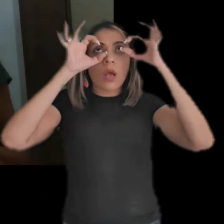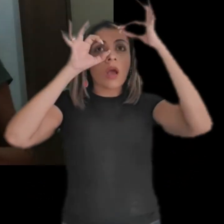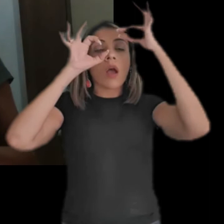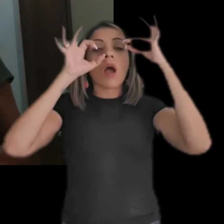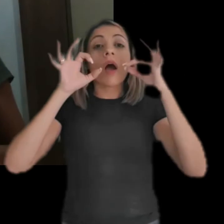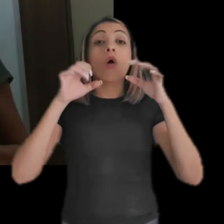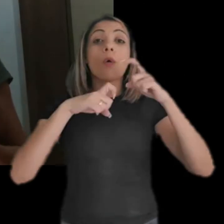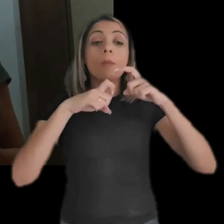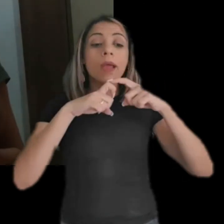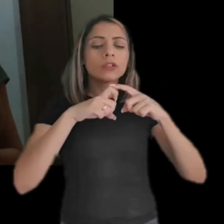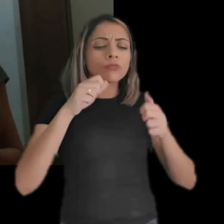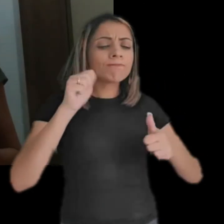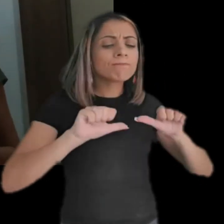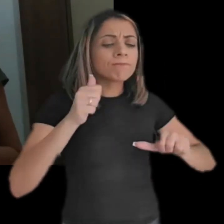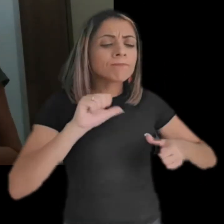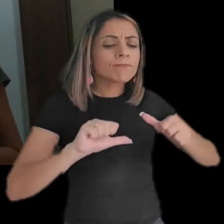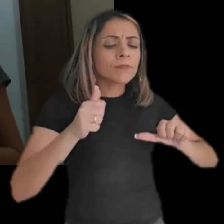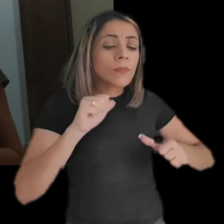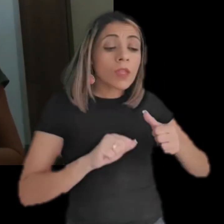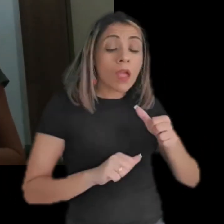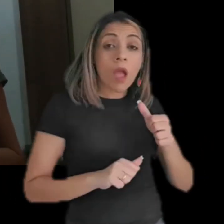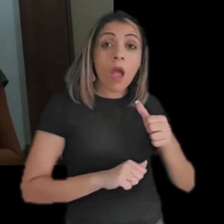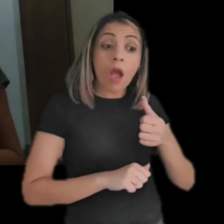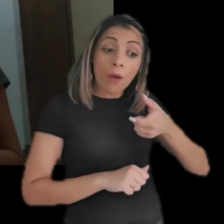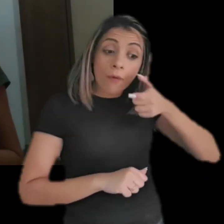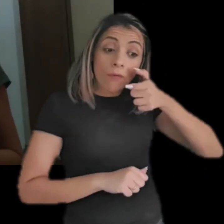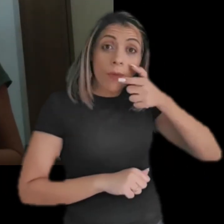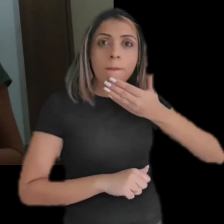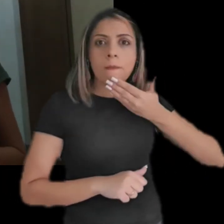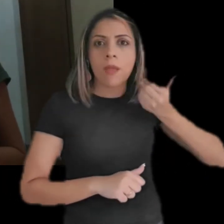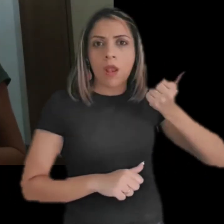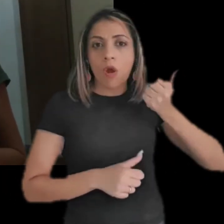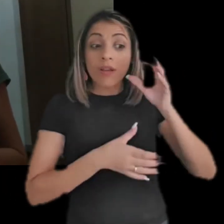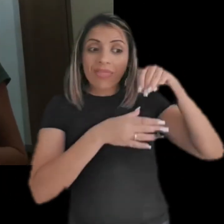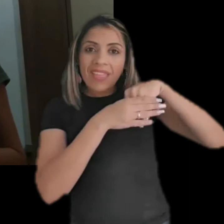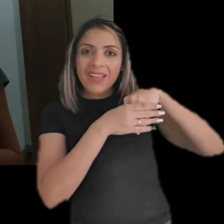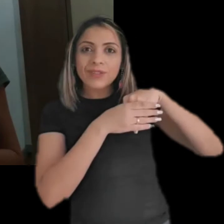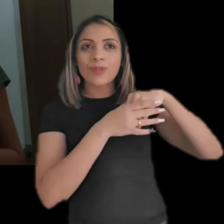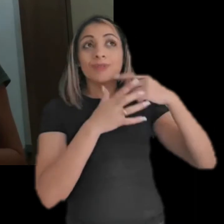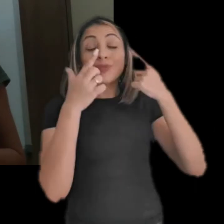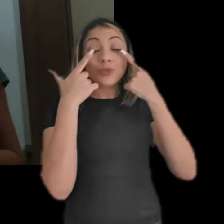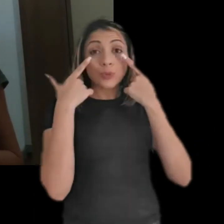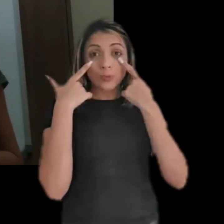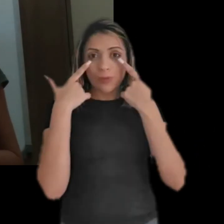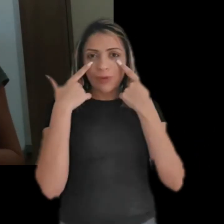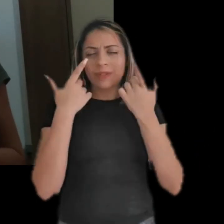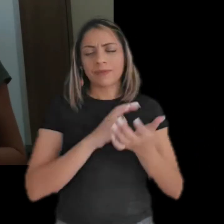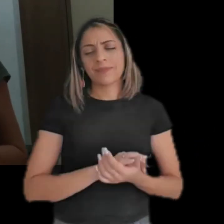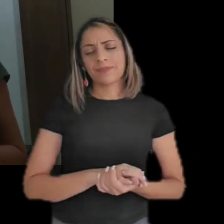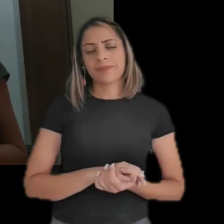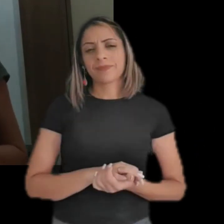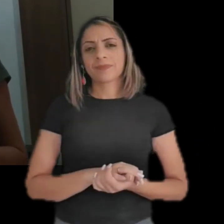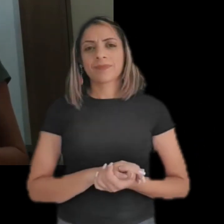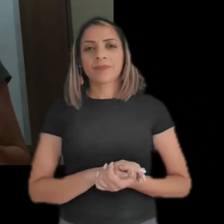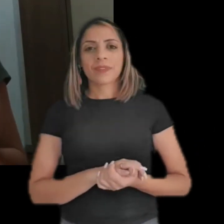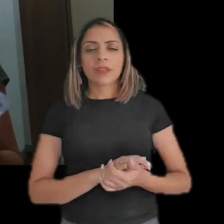pode, então, visualizar melhor dentro do nosso olho, tá? Do que se ela tivesse pequenininha. Geralmente eles jogam luz, né? E a